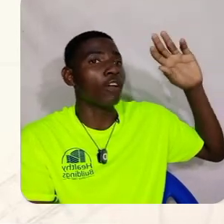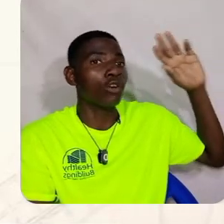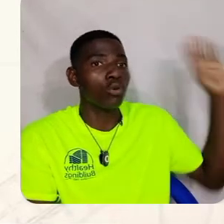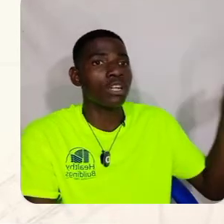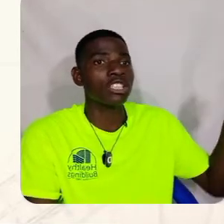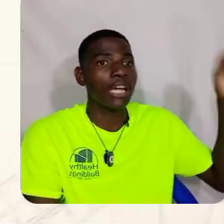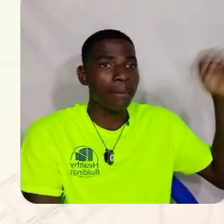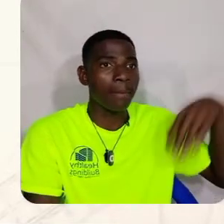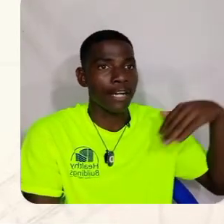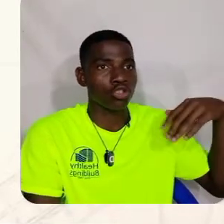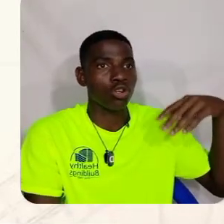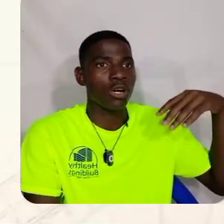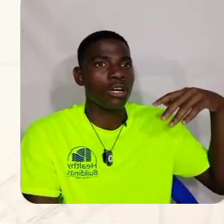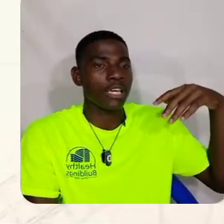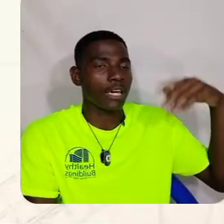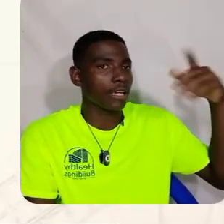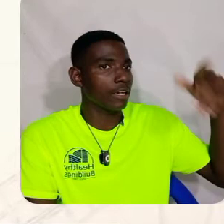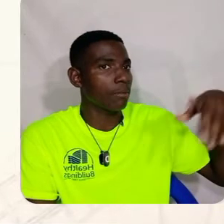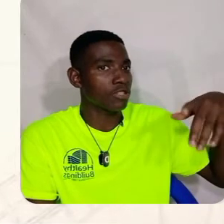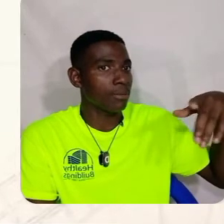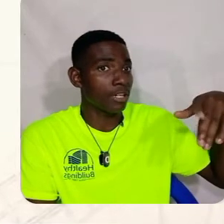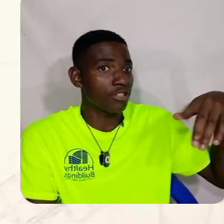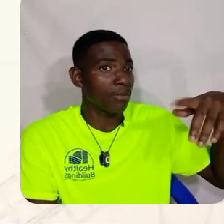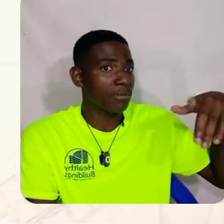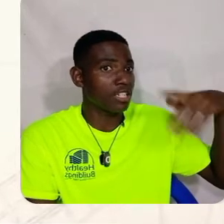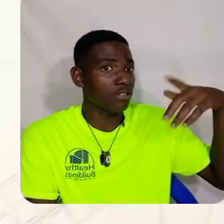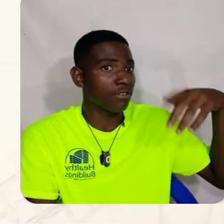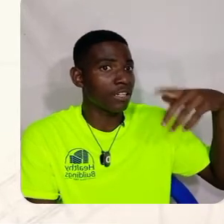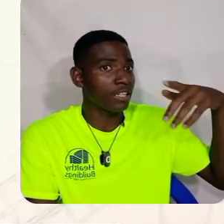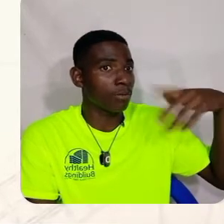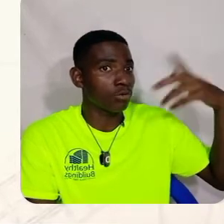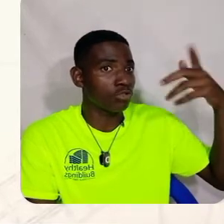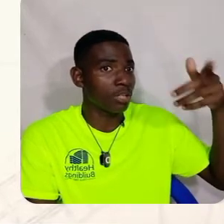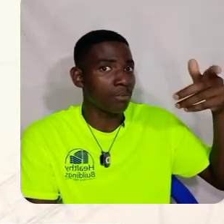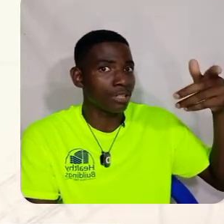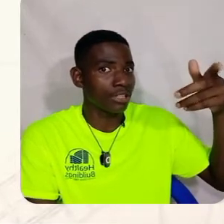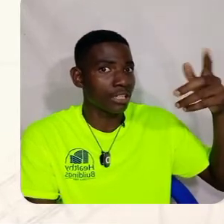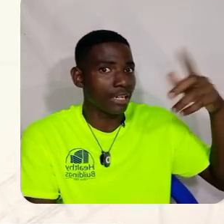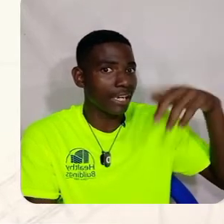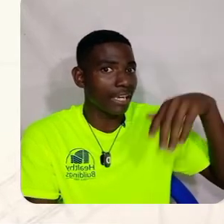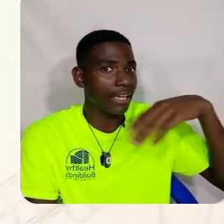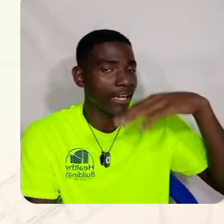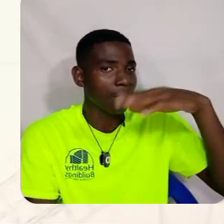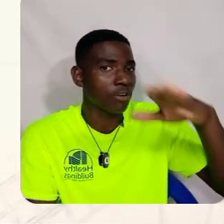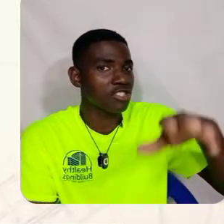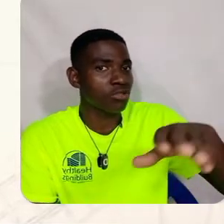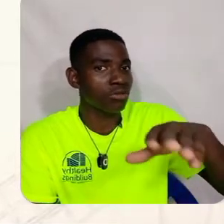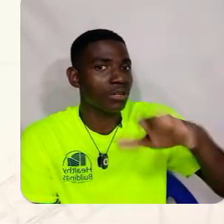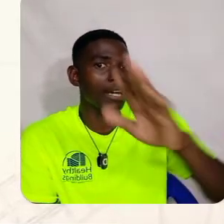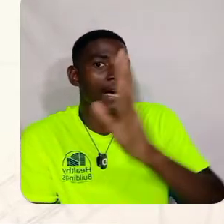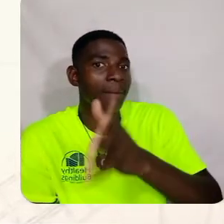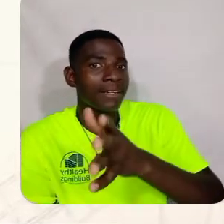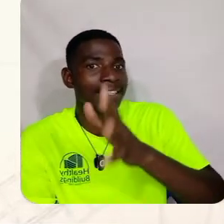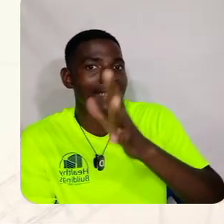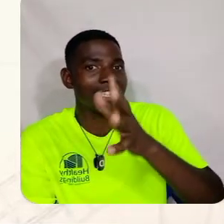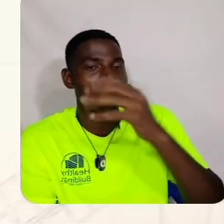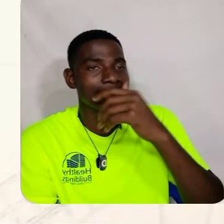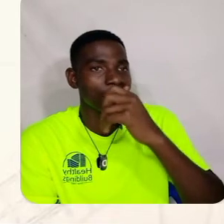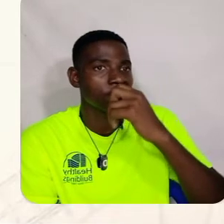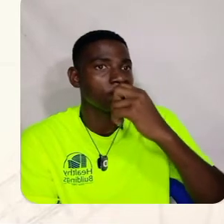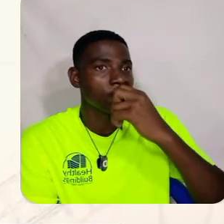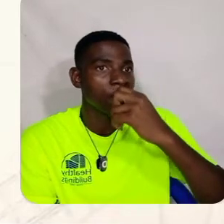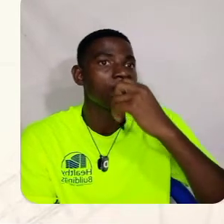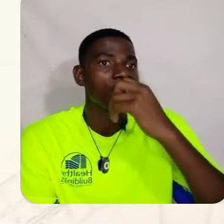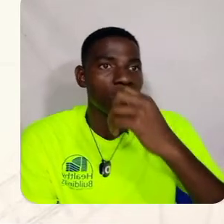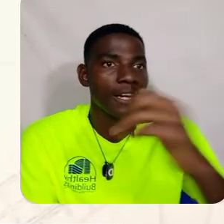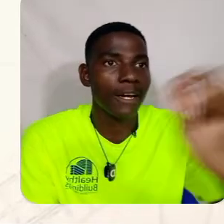de verduras embaixo. Que aqui em Moçambique isso é permitido, venda de produtos embaixo. Então, quem elabora isso tudo é na aba de